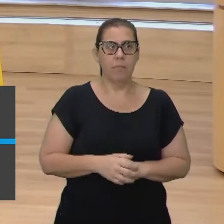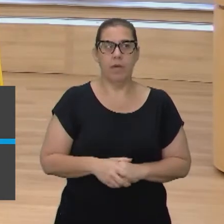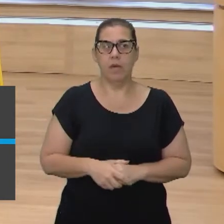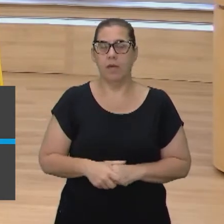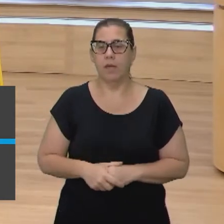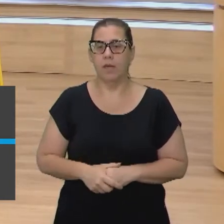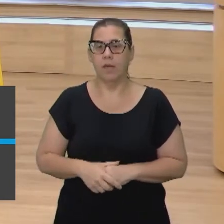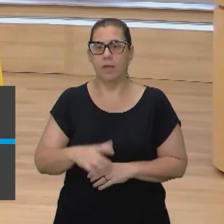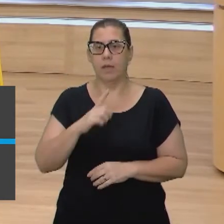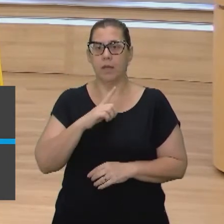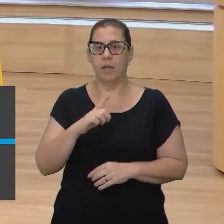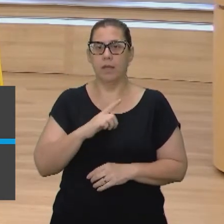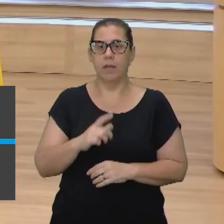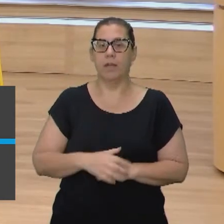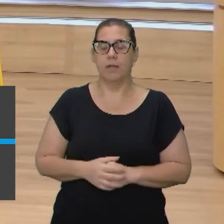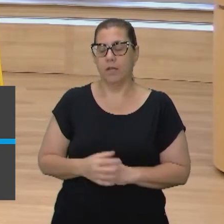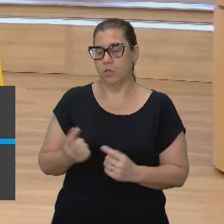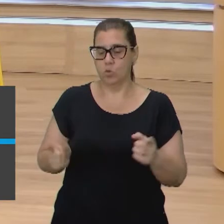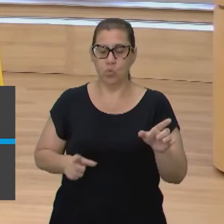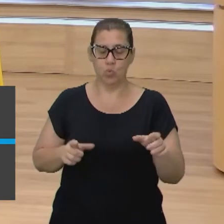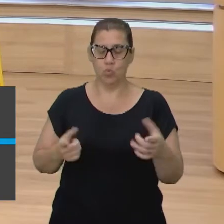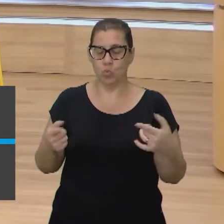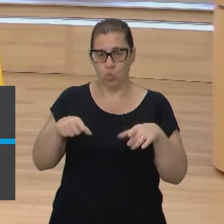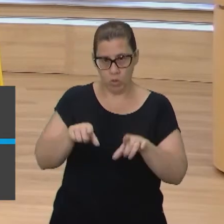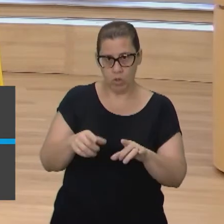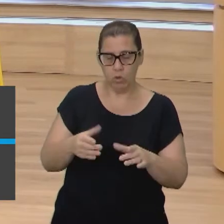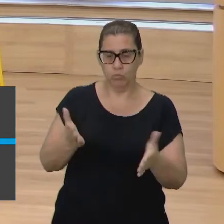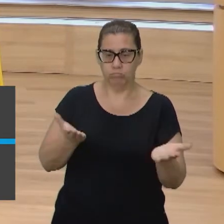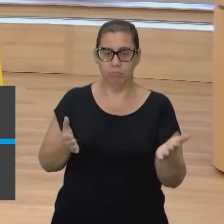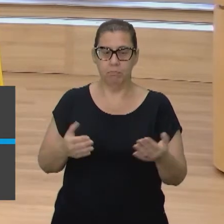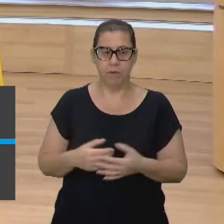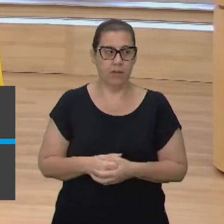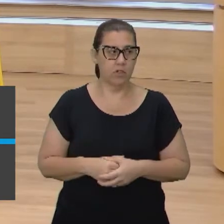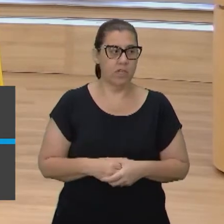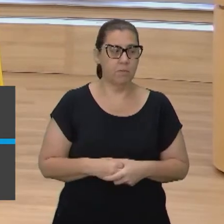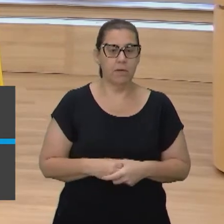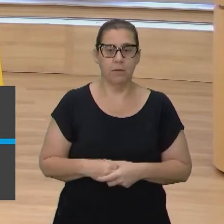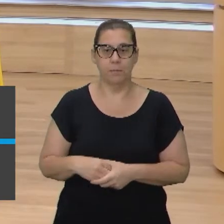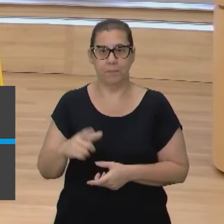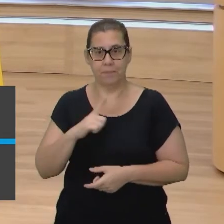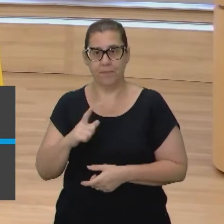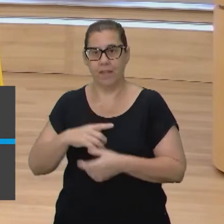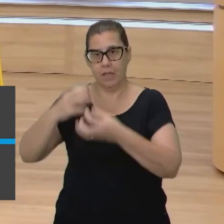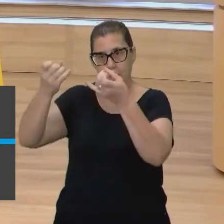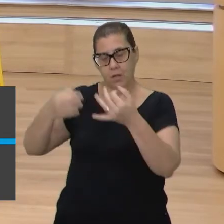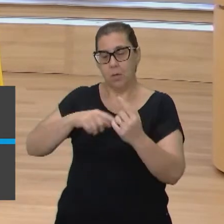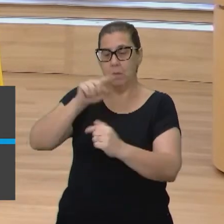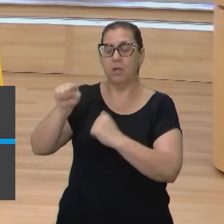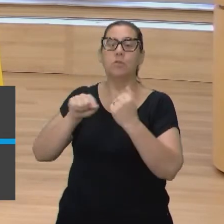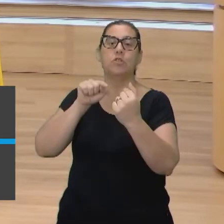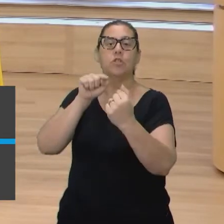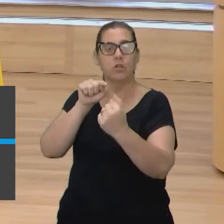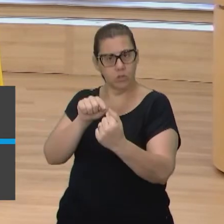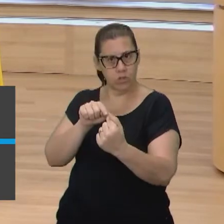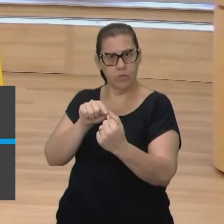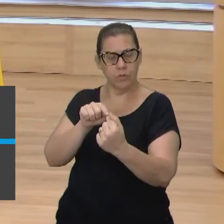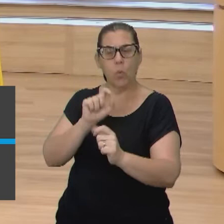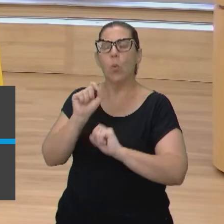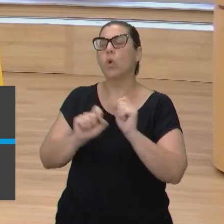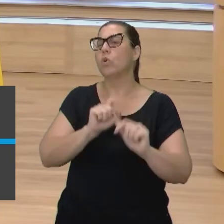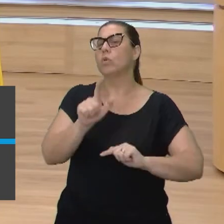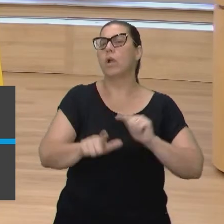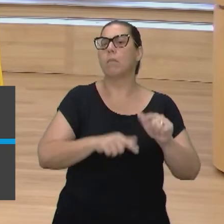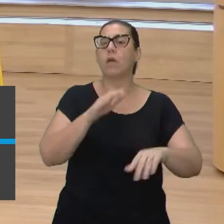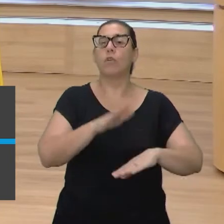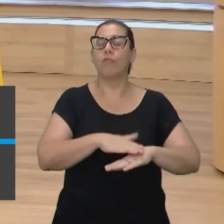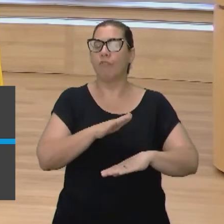vão andar em paralelo, né? Uma coisa é o trabalho objetivamente, falando do que o trabalhador